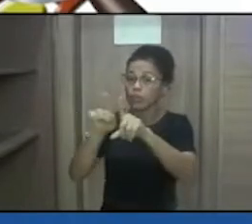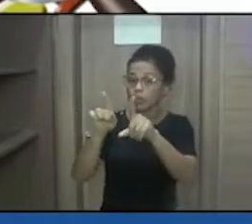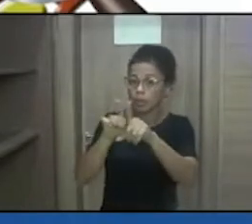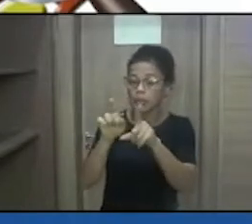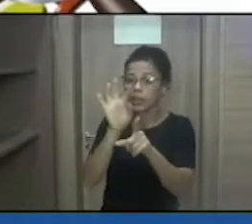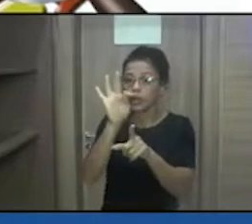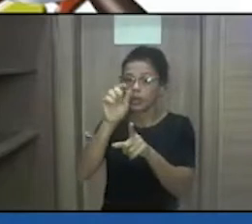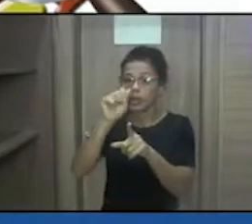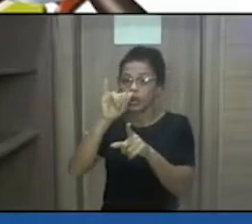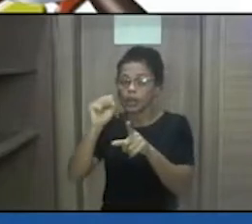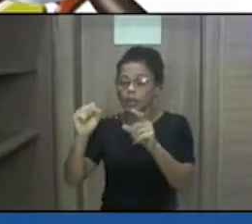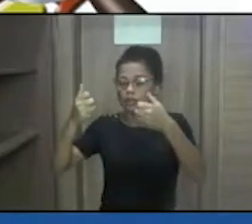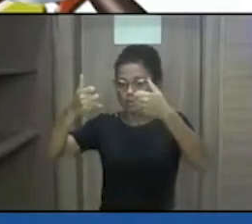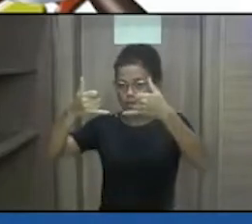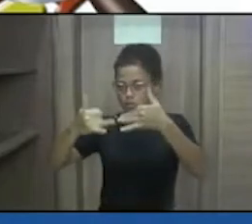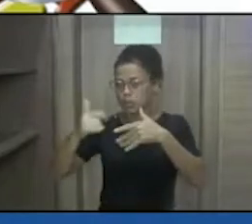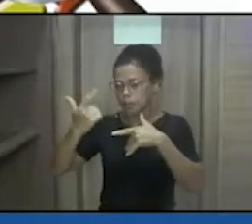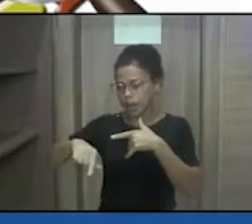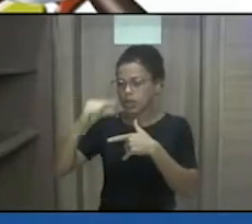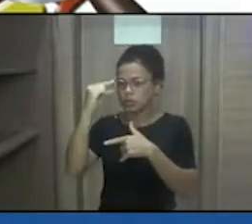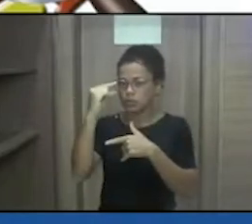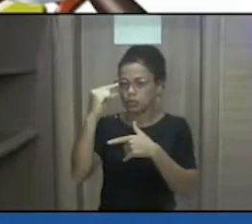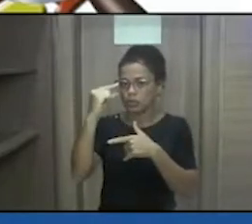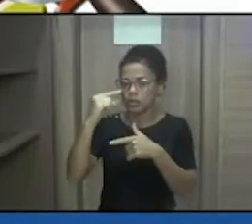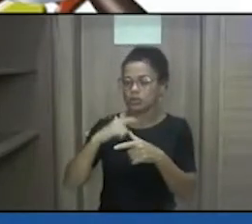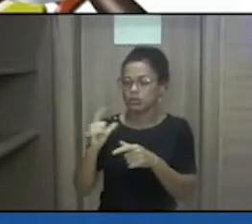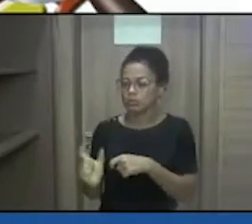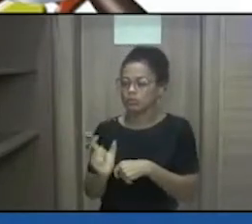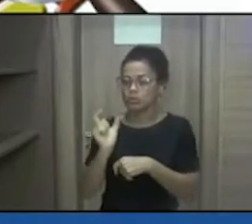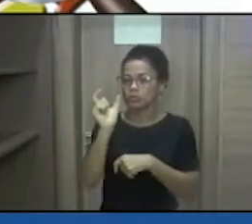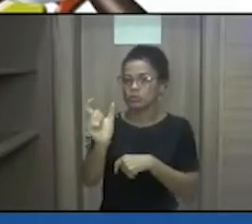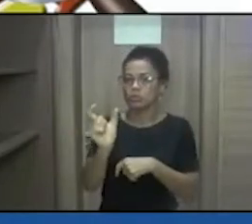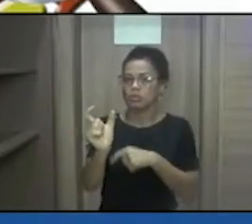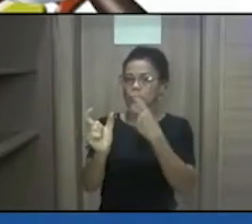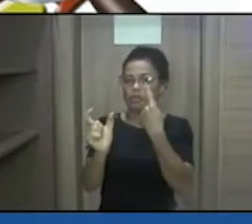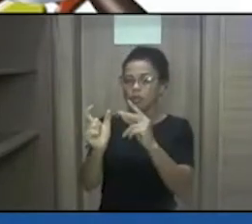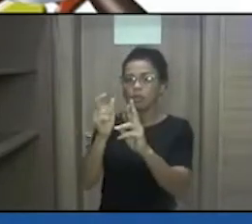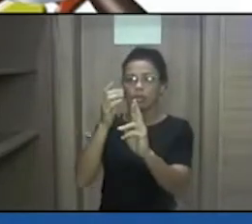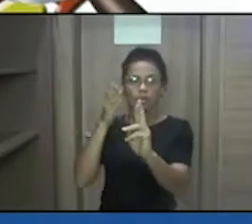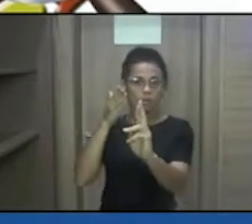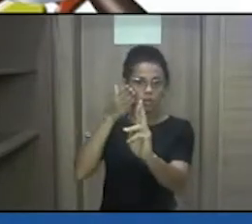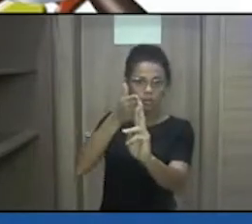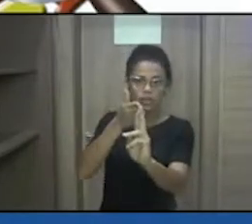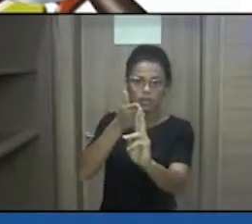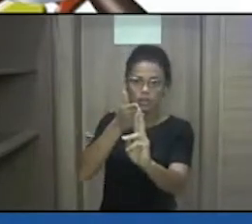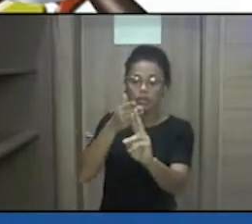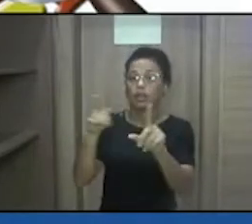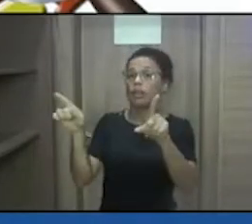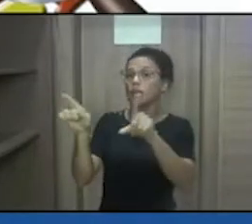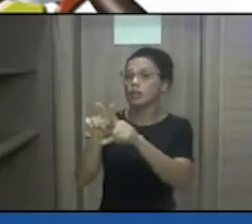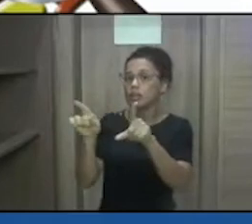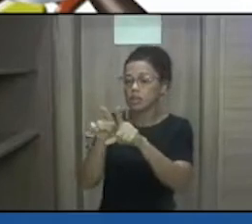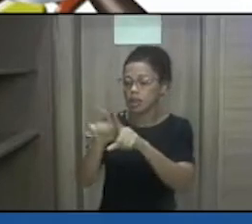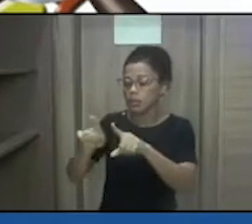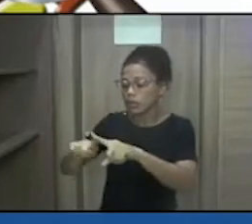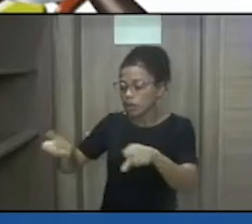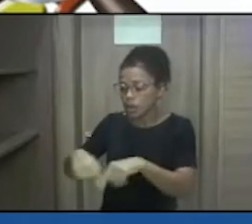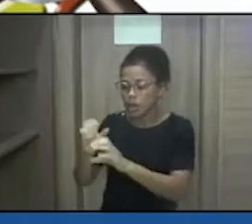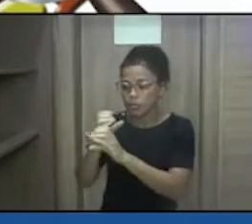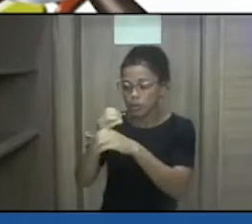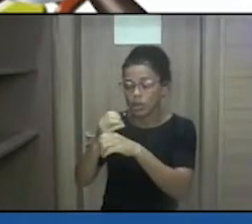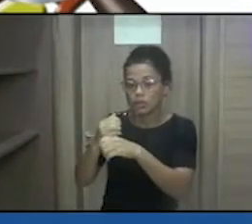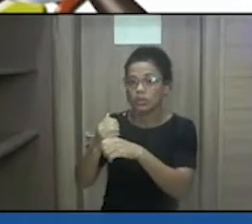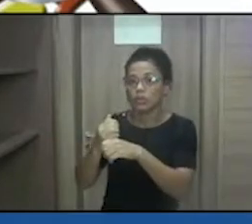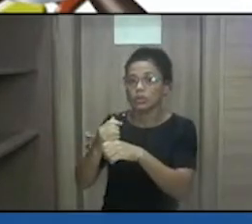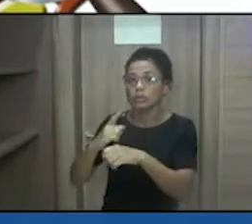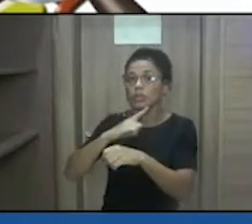poder falar um pouco mais sobre essa parte dos termos de referência contratual. E a gente tem também laboratórios que estão localizados em